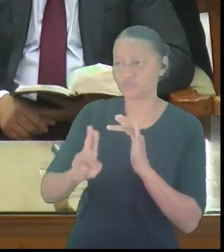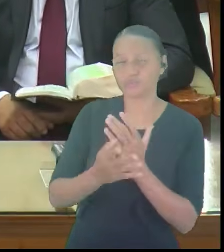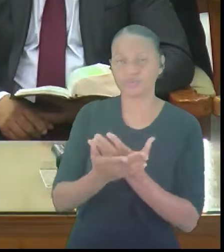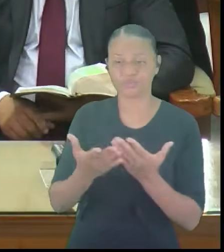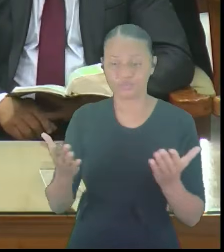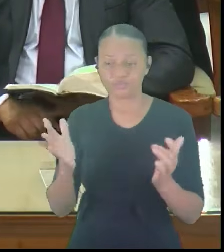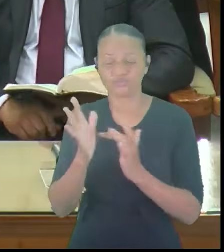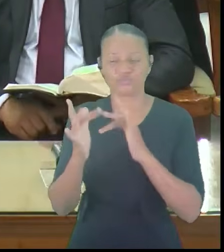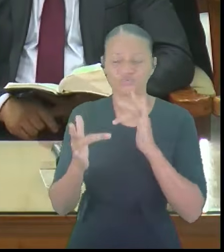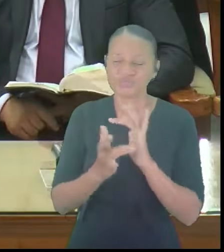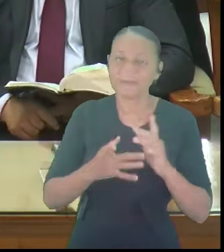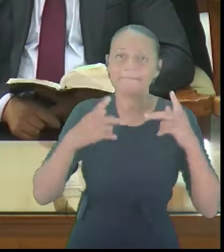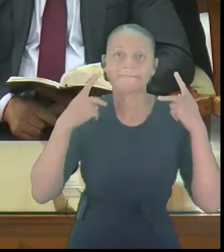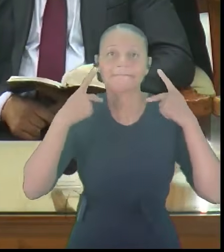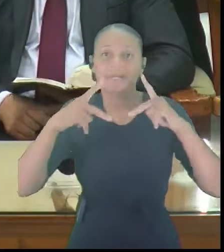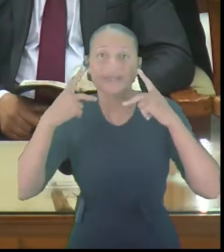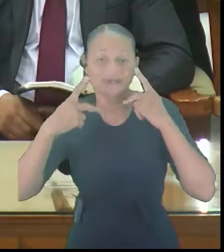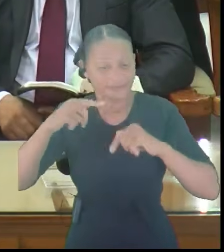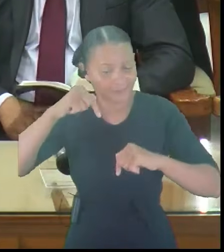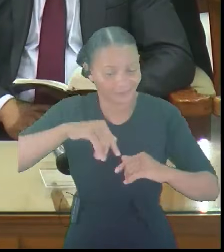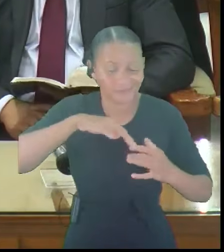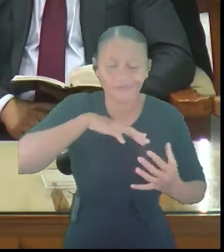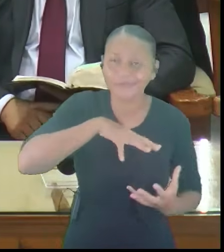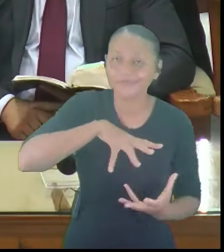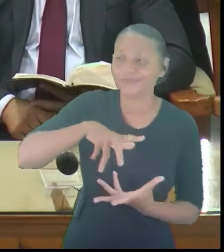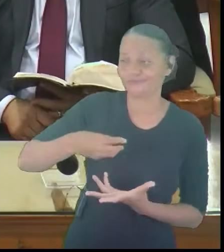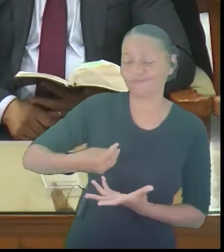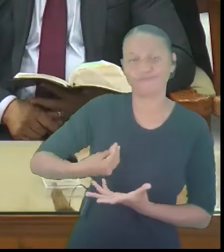Jesus esteve ministrando aqui na terra.